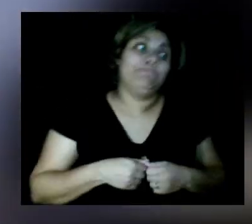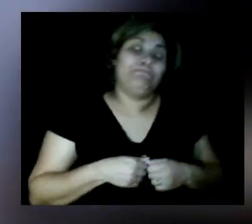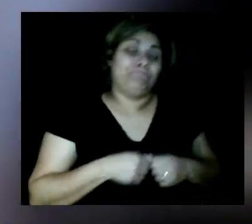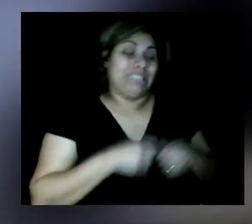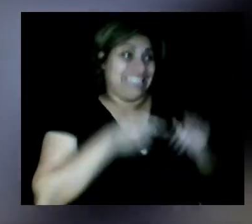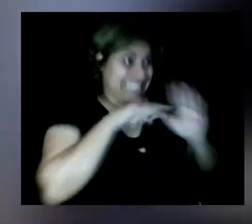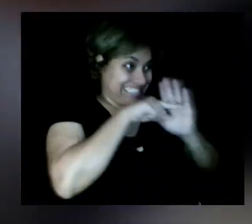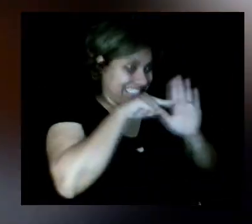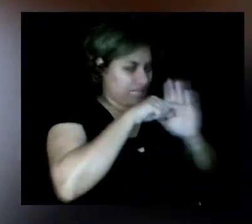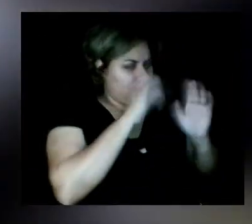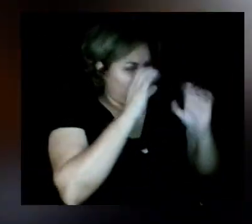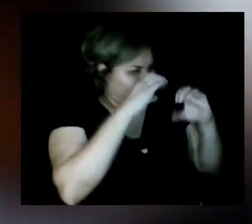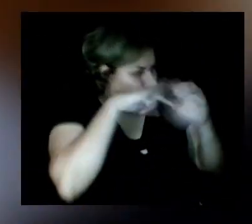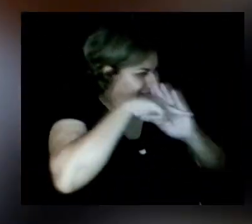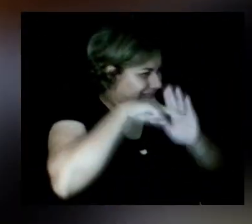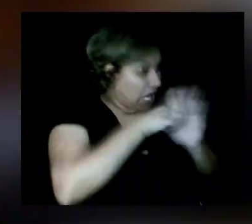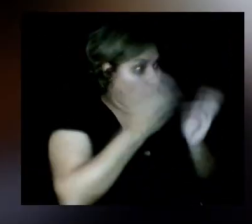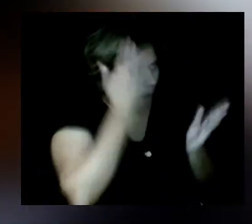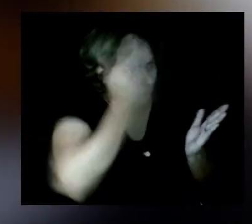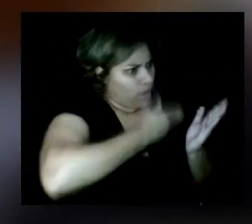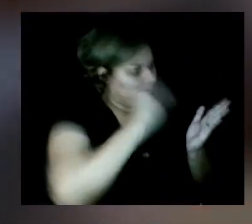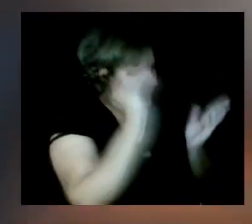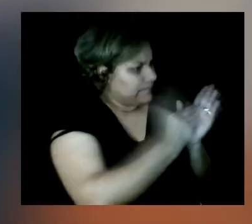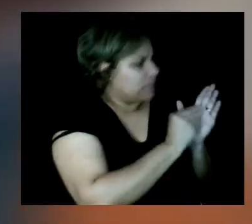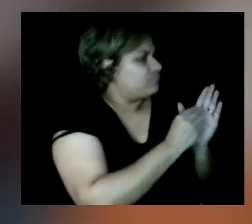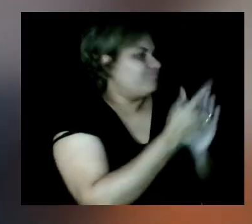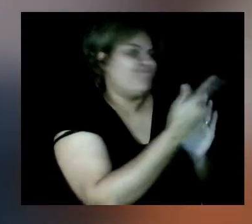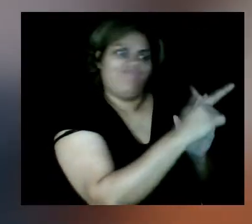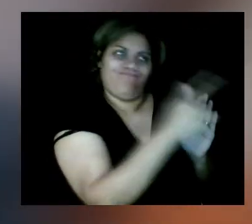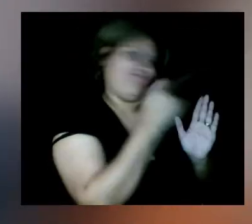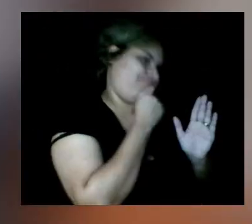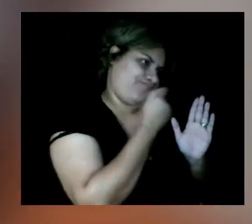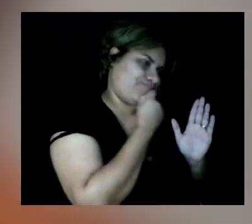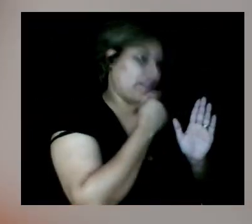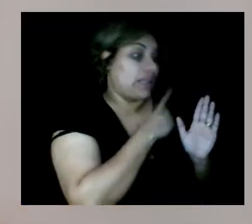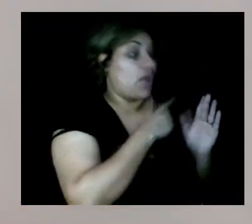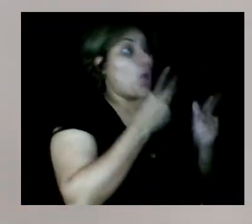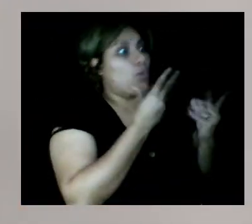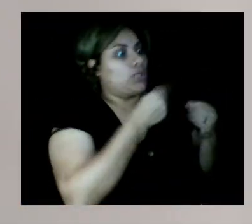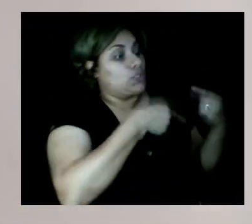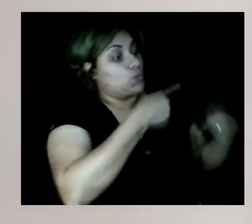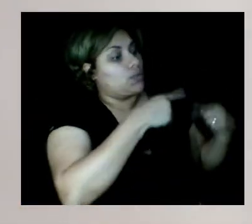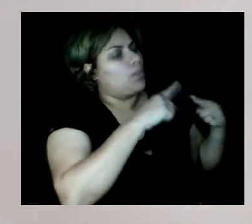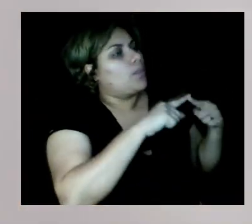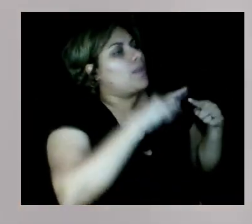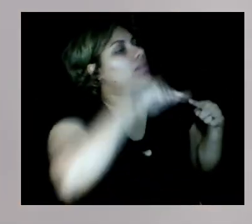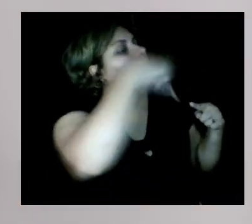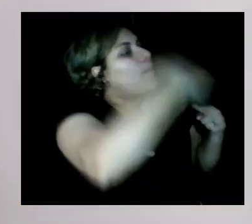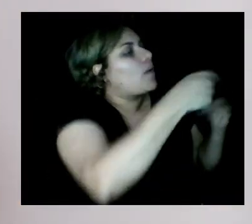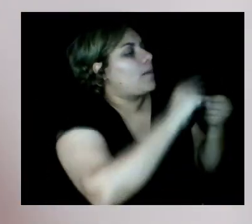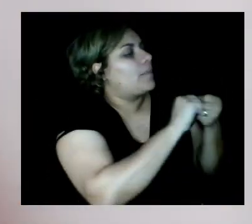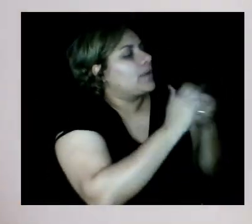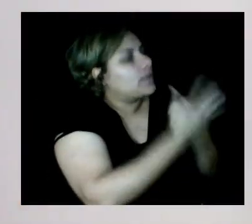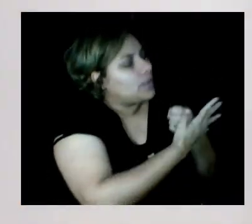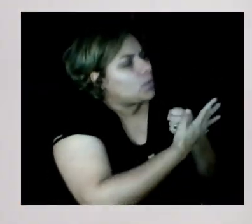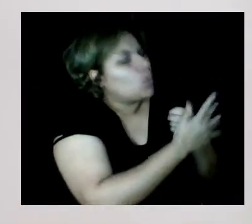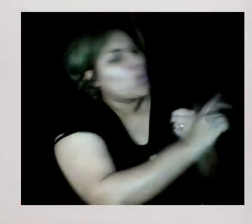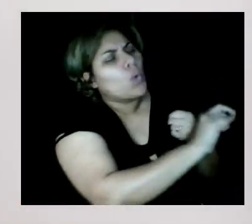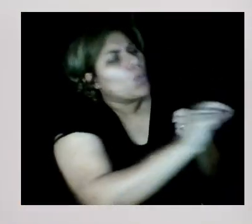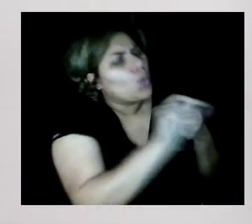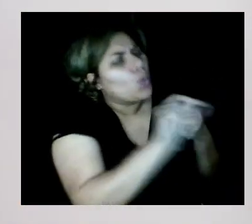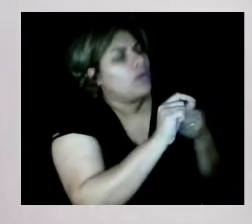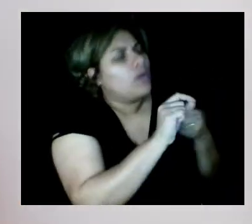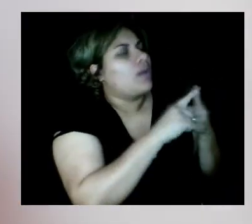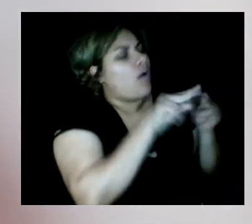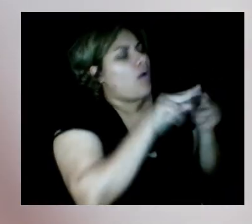claro que assim, tem muita discussão aí que depois da pandemia, de até ter um olhar muito cauteloso